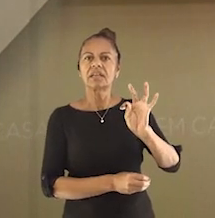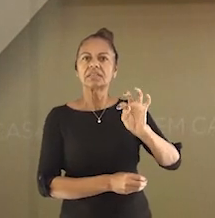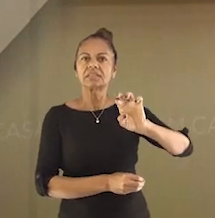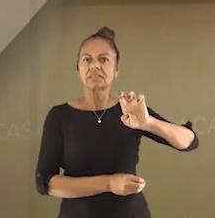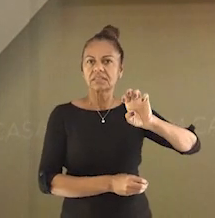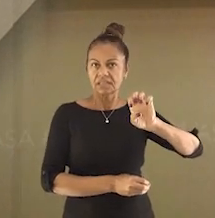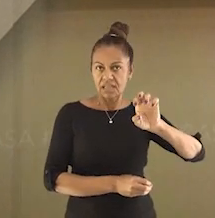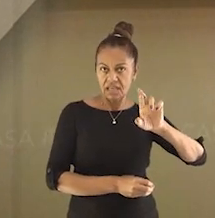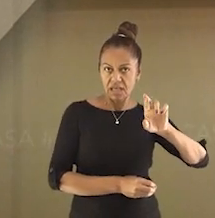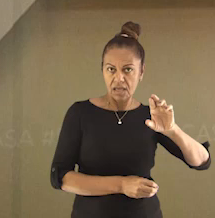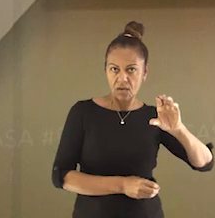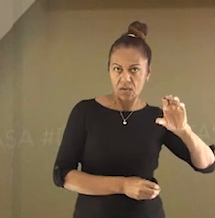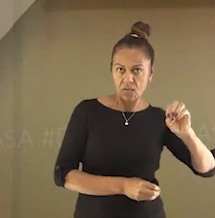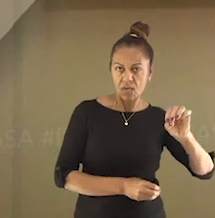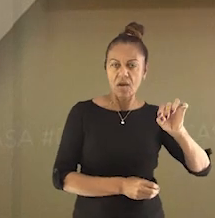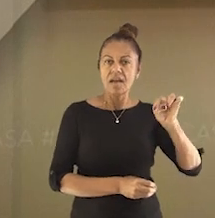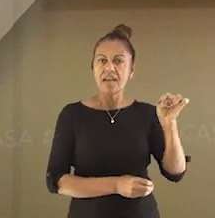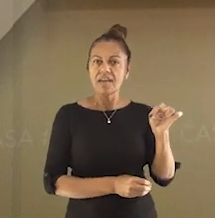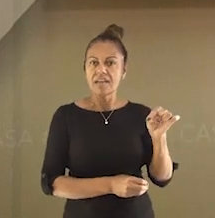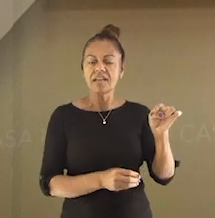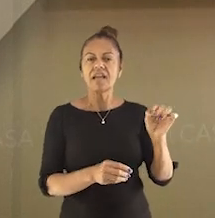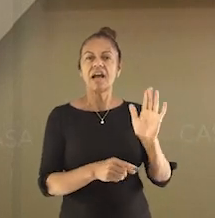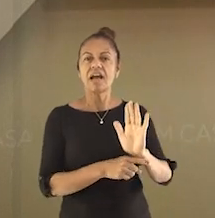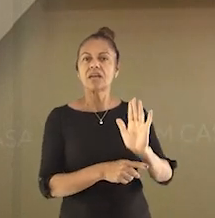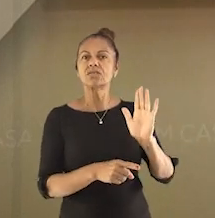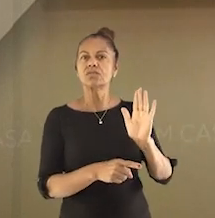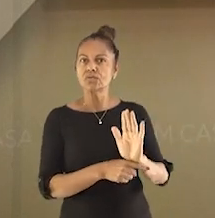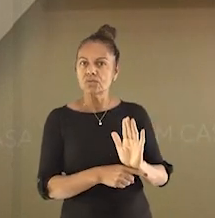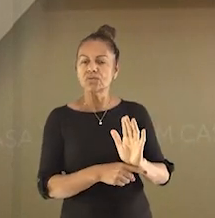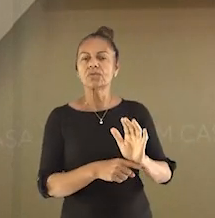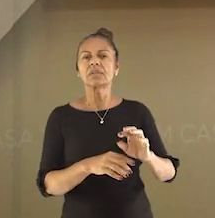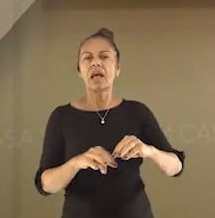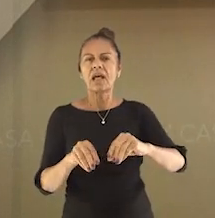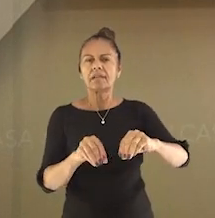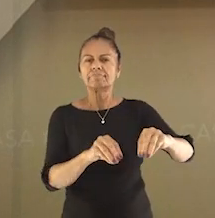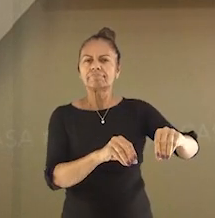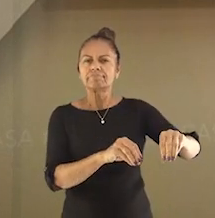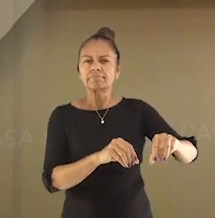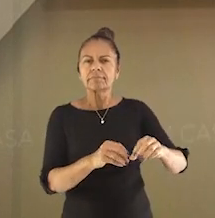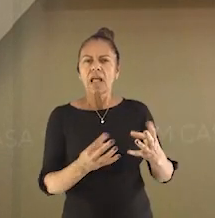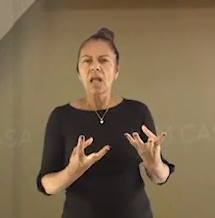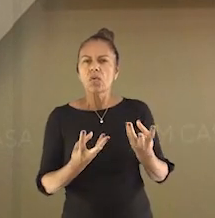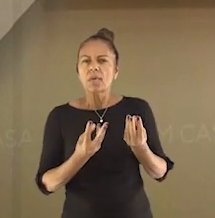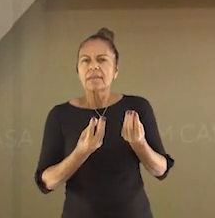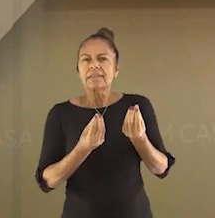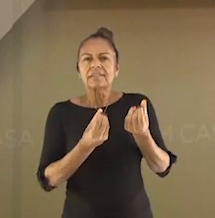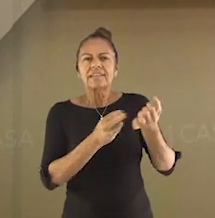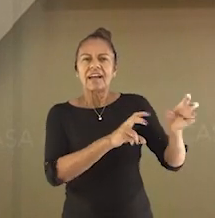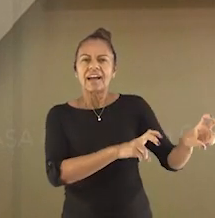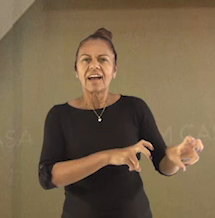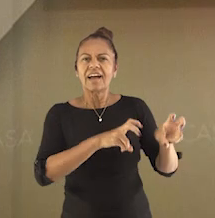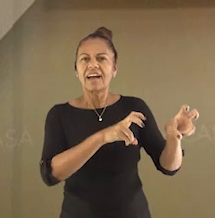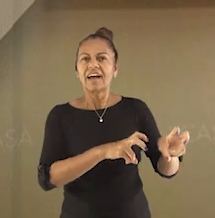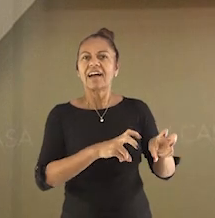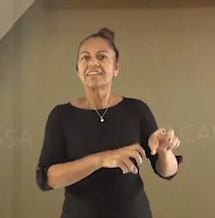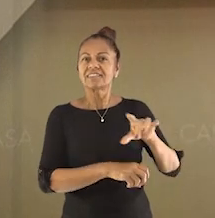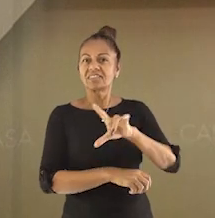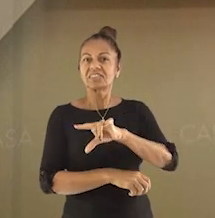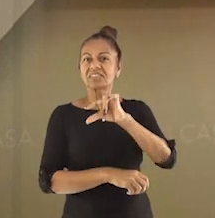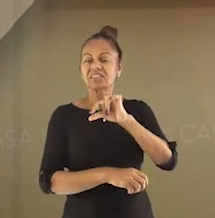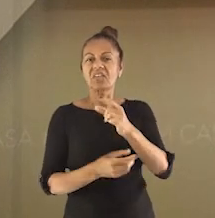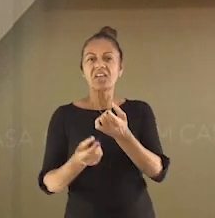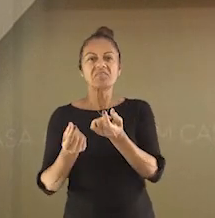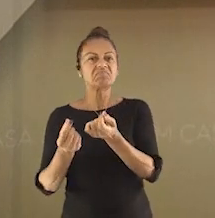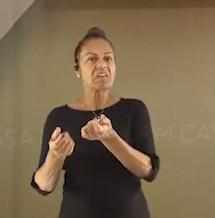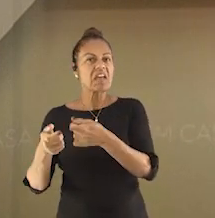esterco. O uso do esterco ajuda muito a melhorar o solo, que consequentemente vai trazer